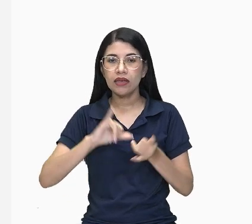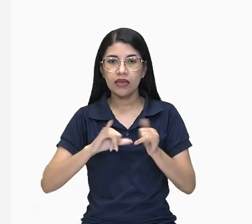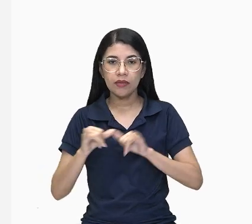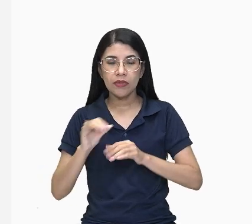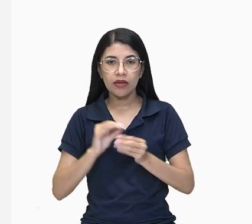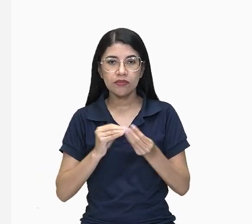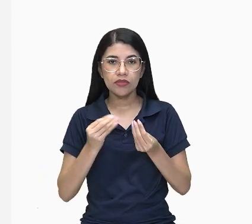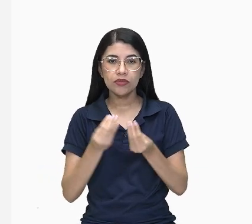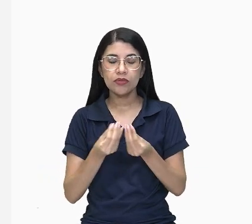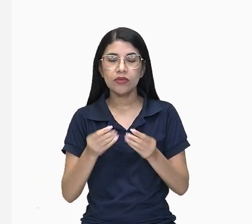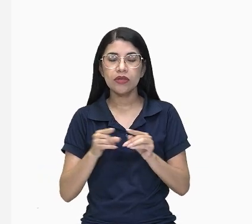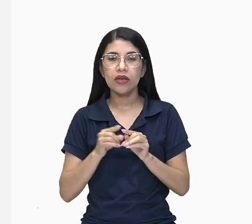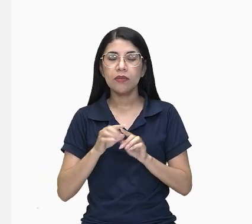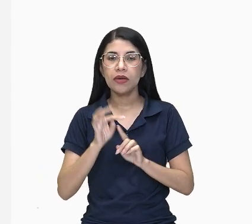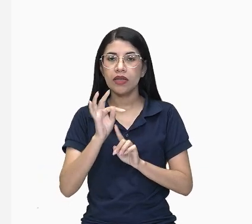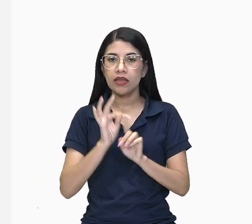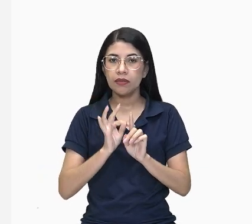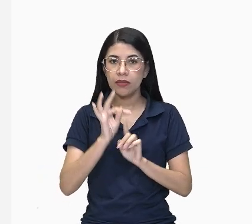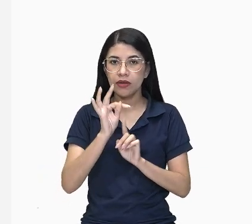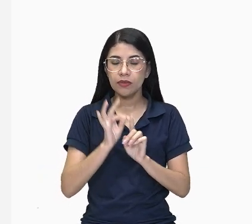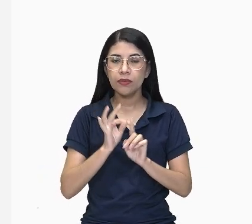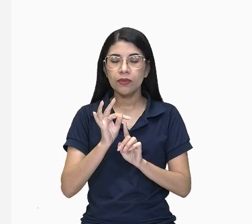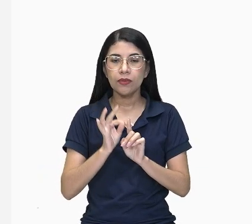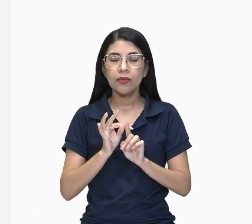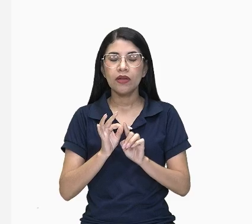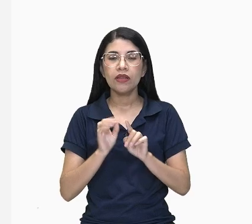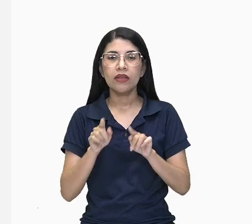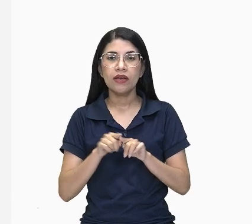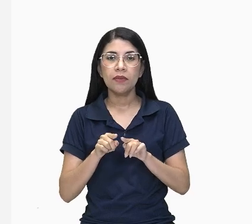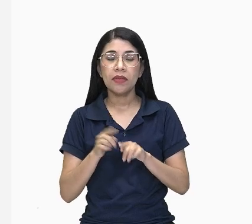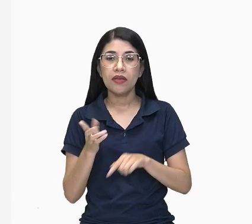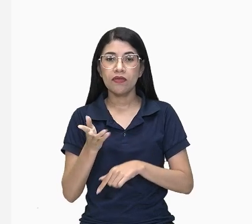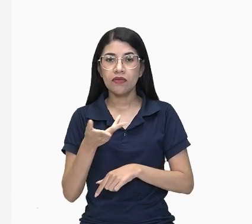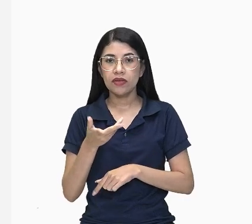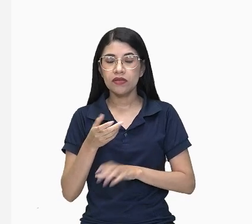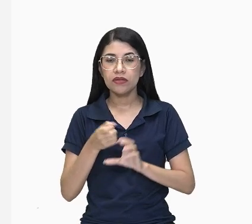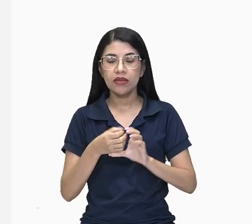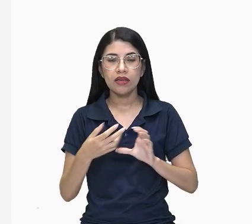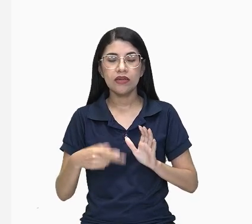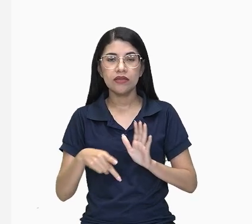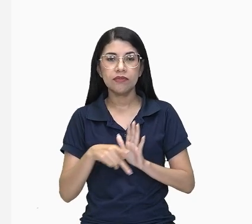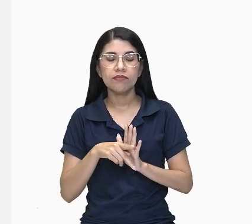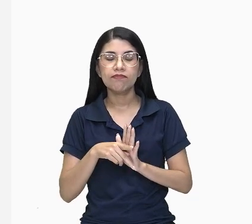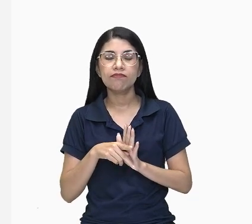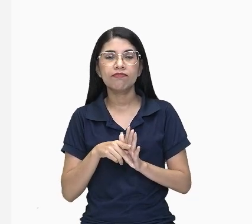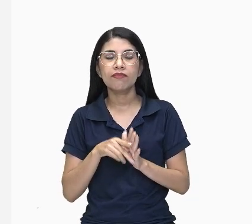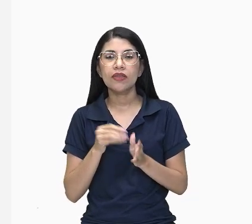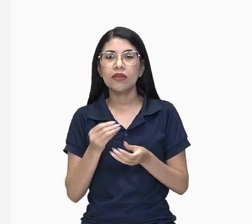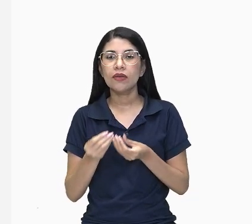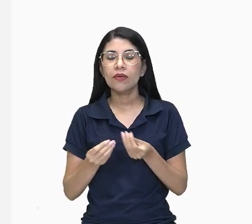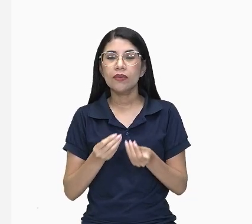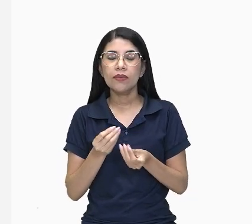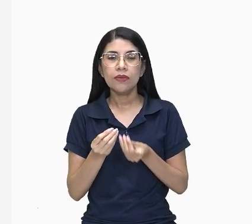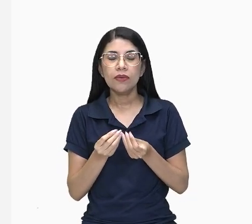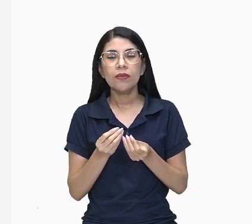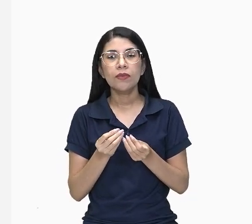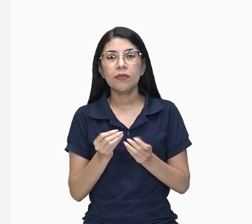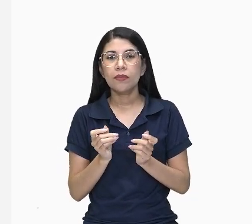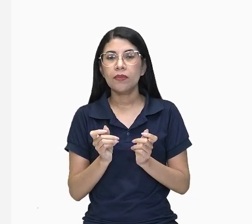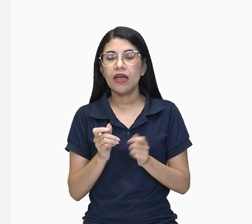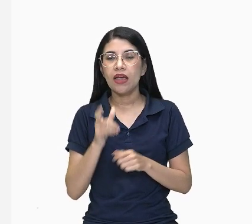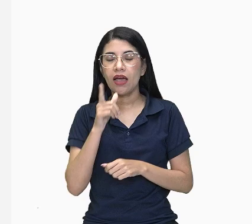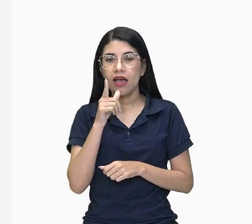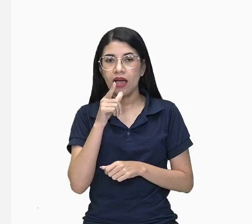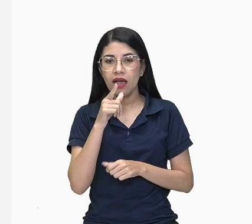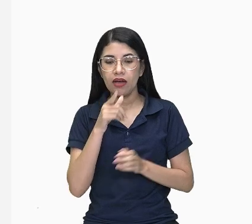química, temperatura e velocidade, que são características que fazem com que as